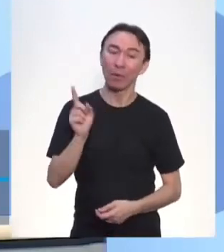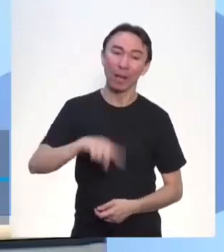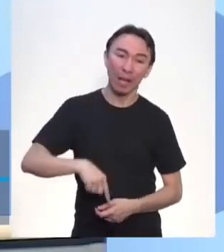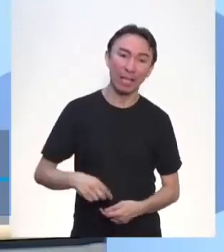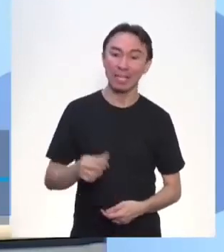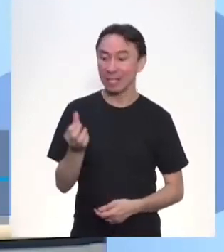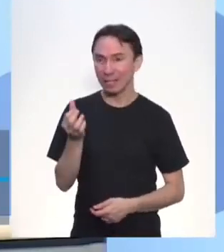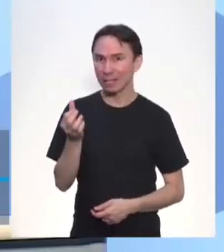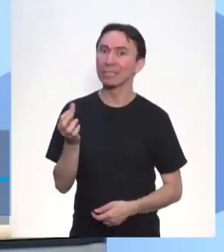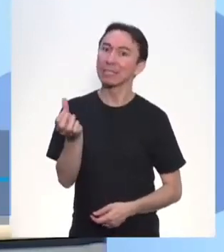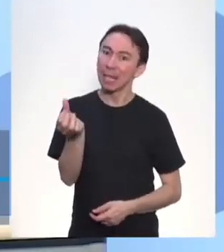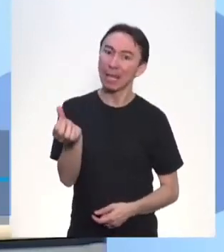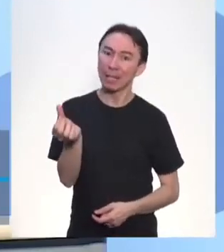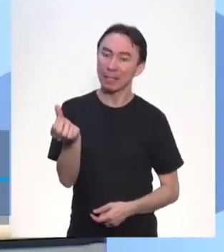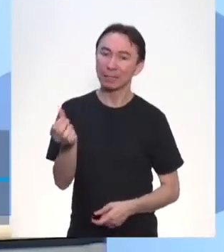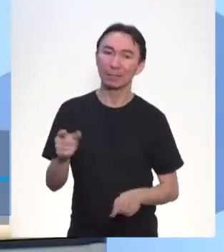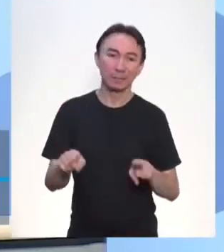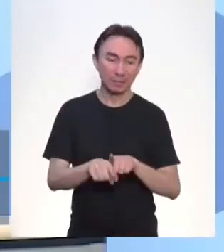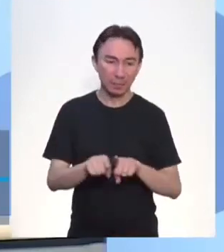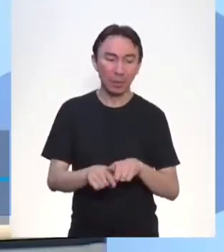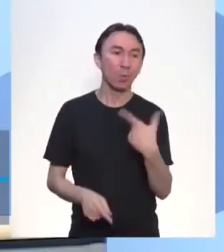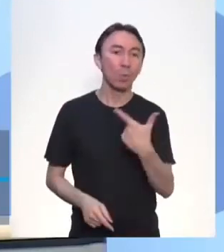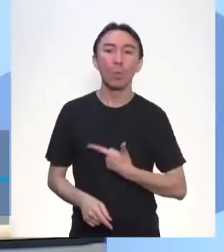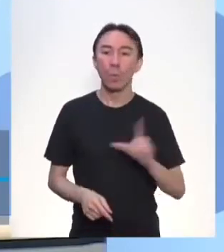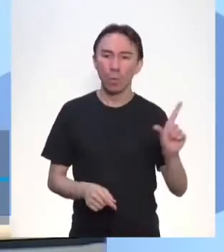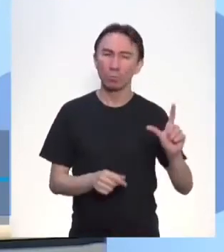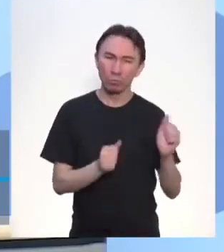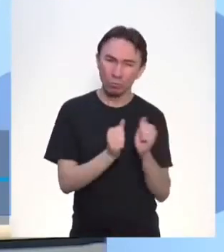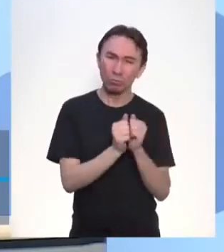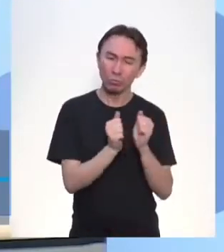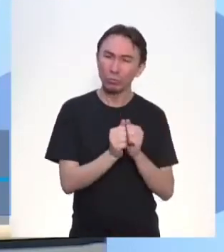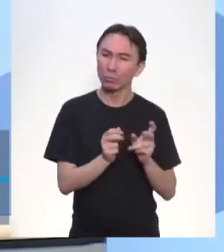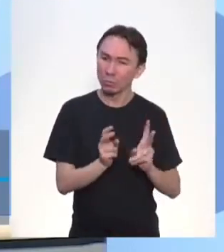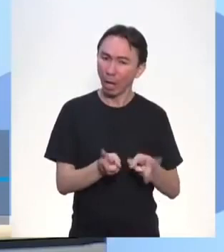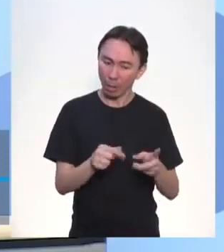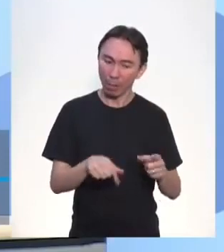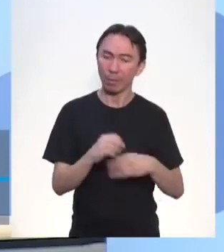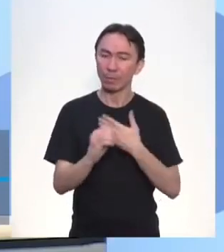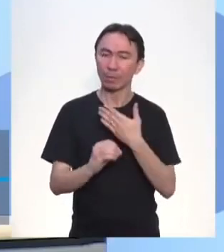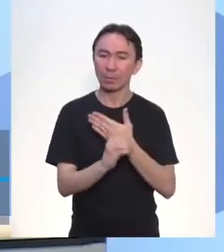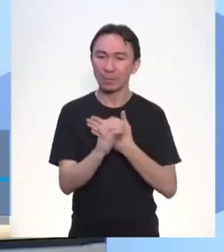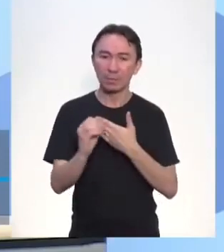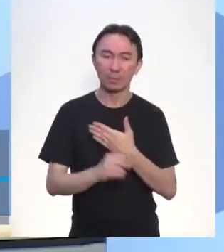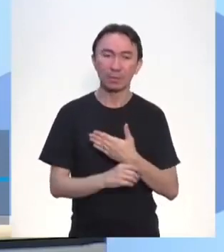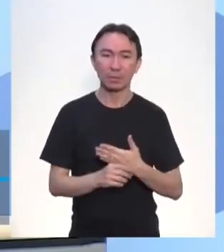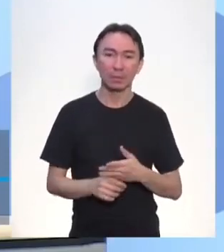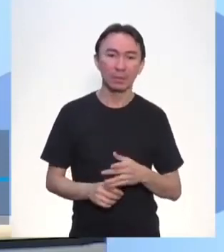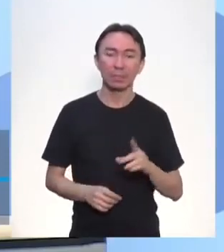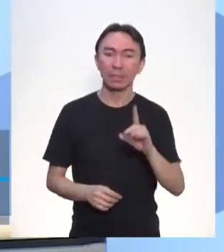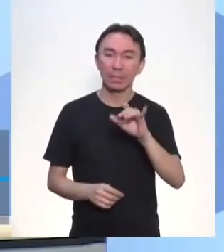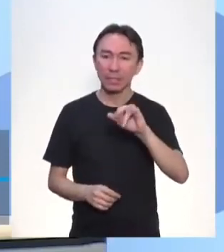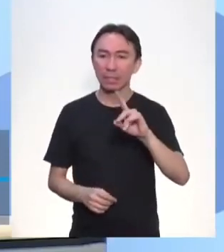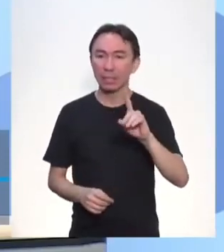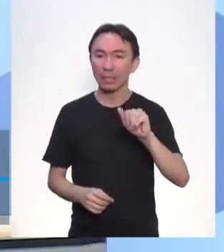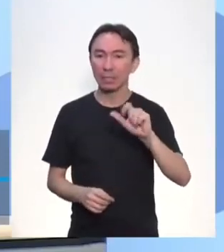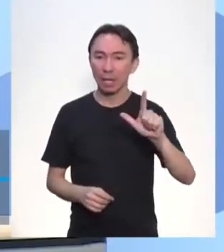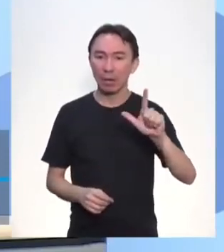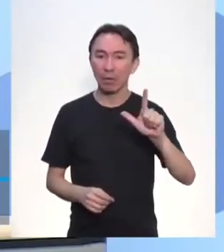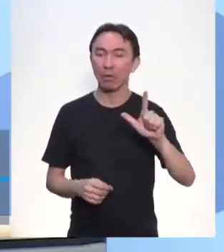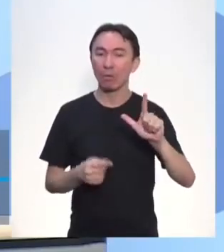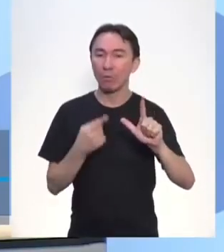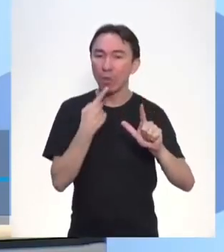mais um aqui que é interessantíssimo, está sempre aqui com a gente, né? Tabacou Idal diz que a resposta,